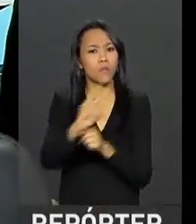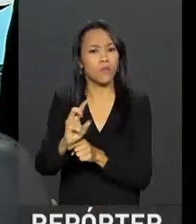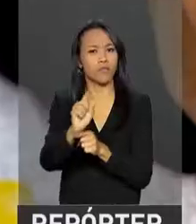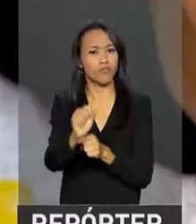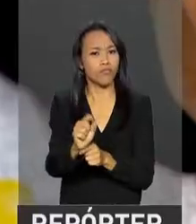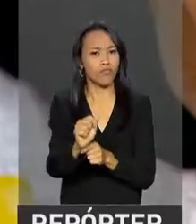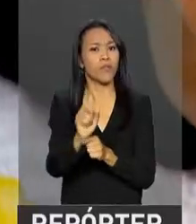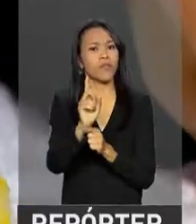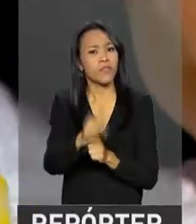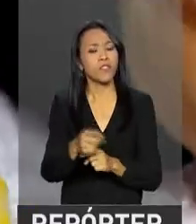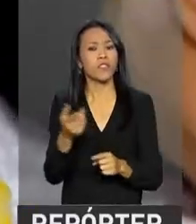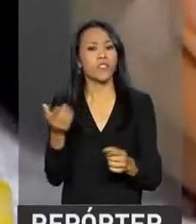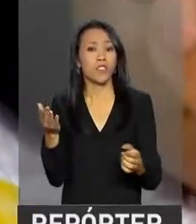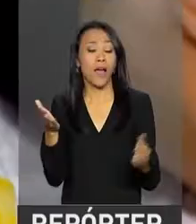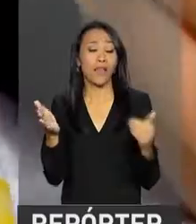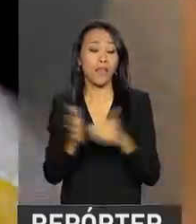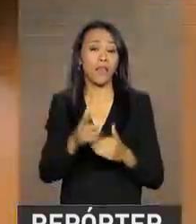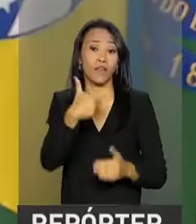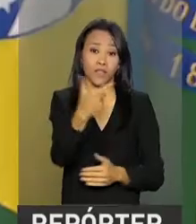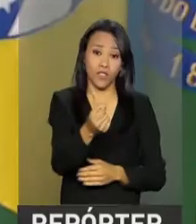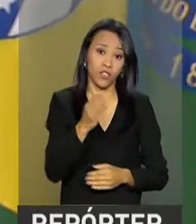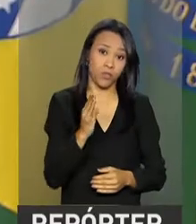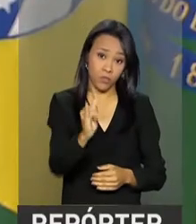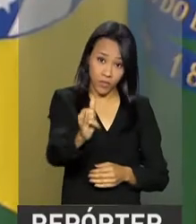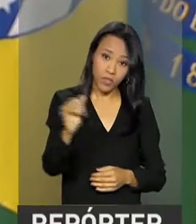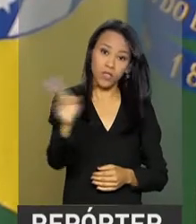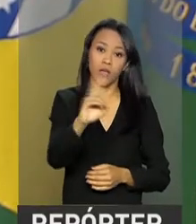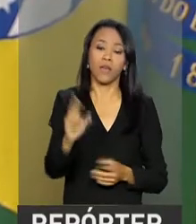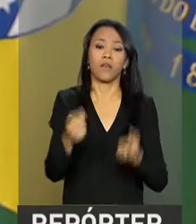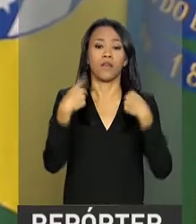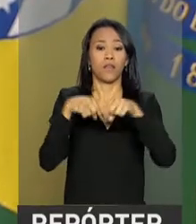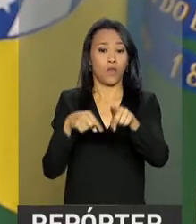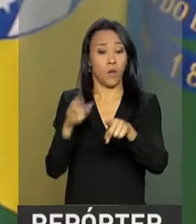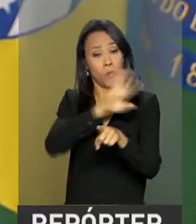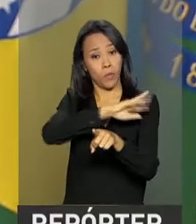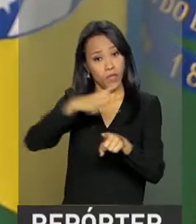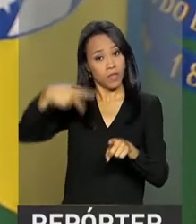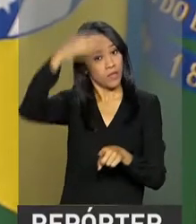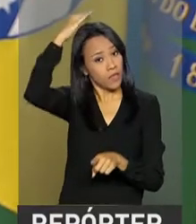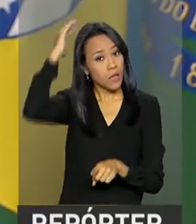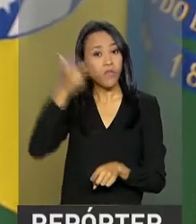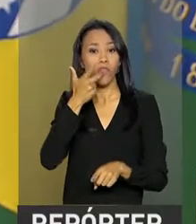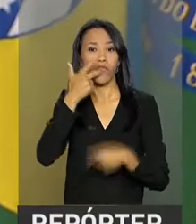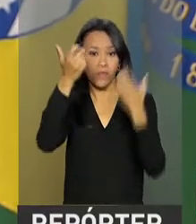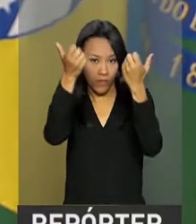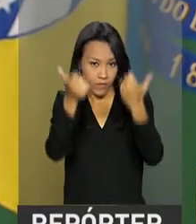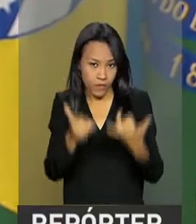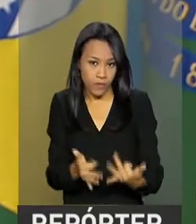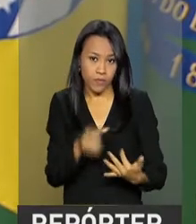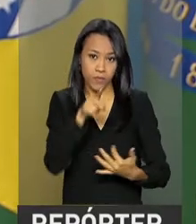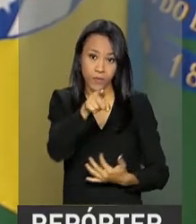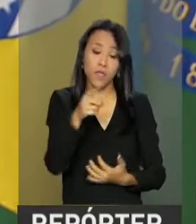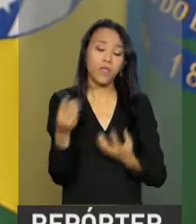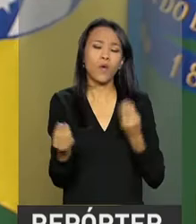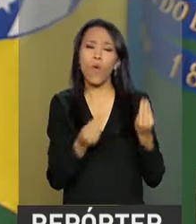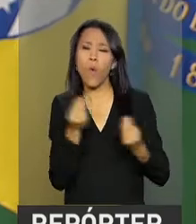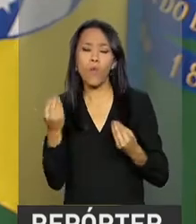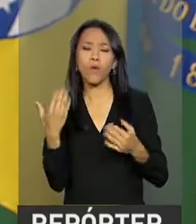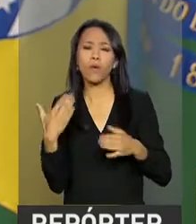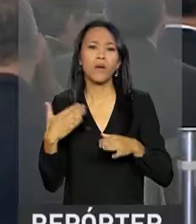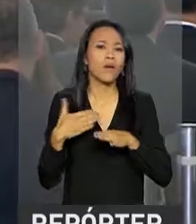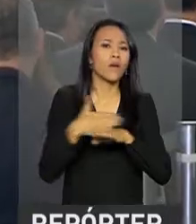chega a 20 bilhões de reais o presidente michel temer disse na cerimônia que o acesso ao capital de giro